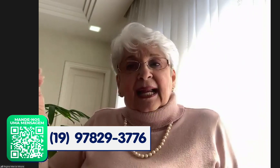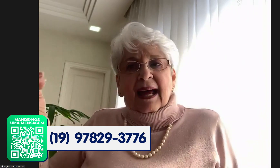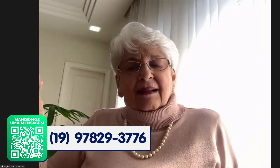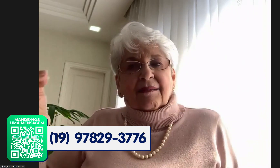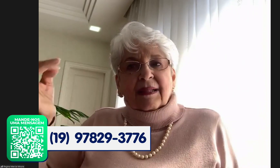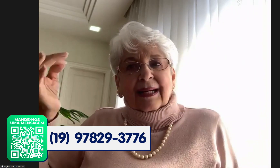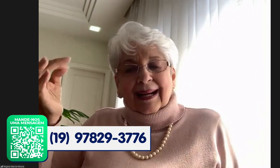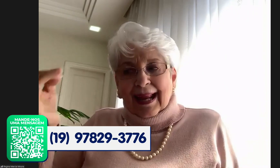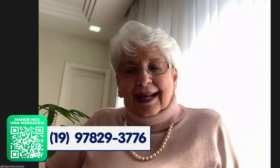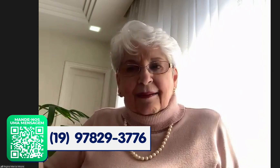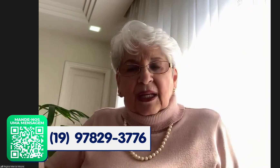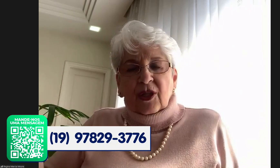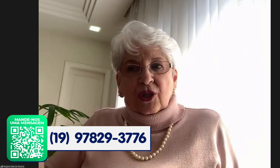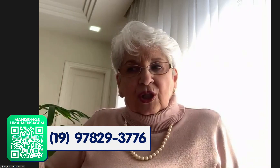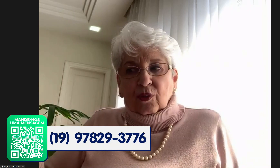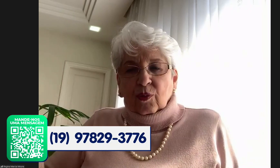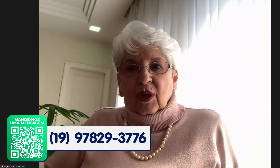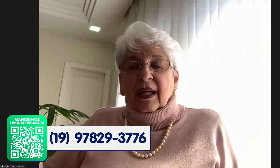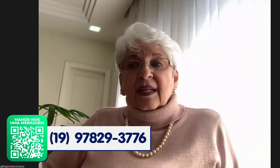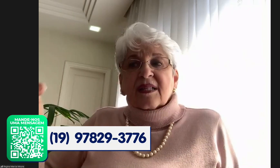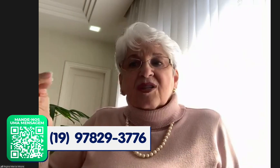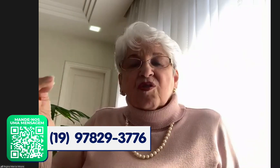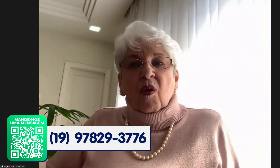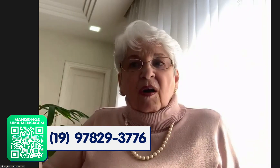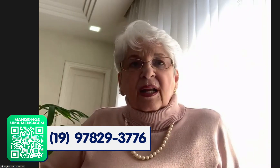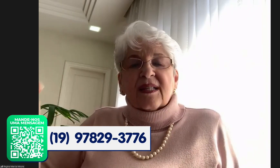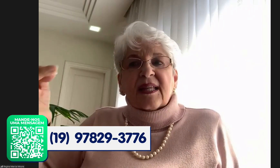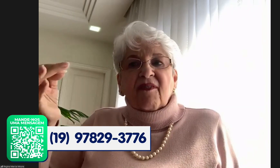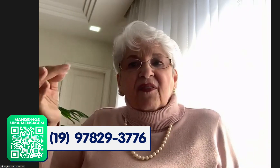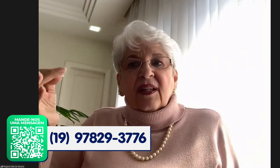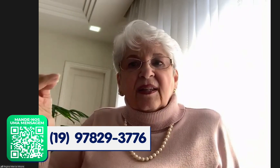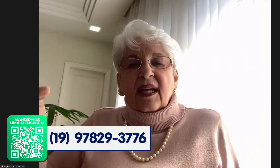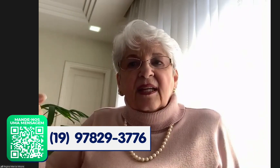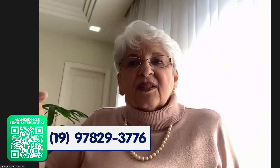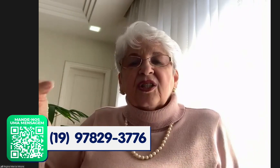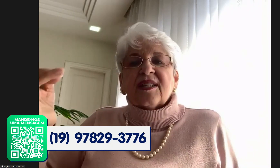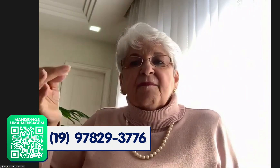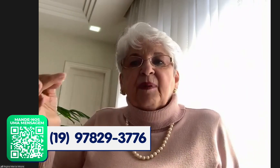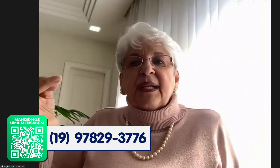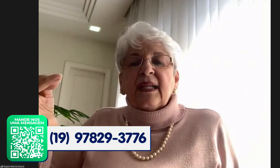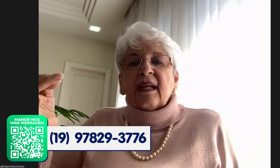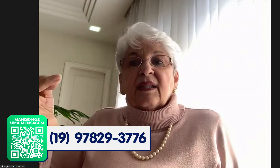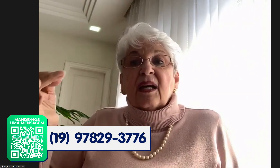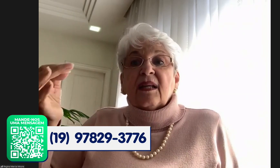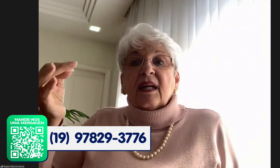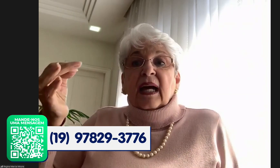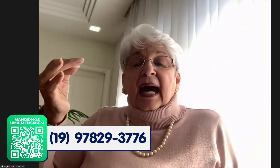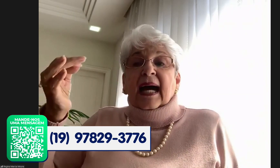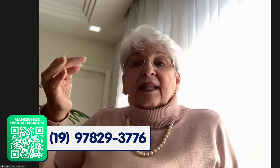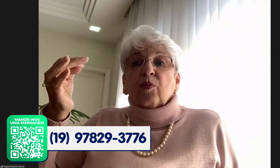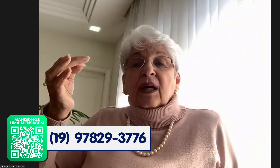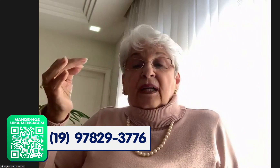está lá claramente dito que as escolas devem ter disciplina,